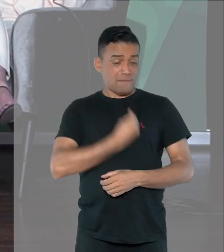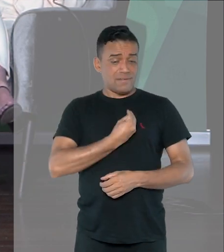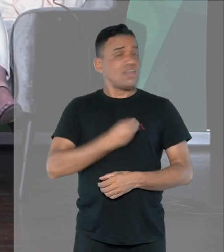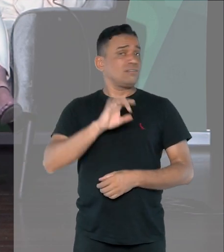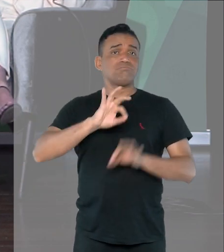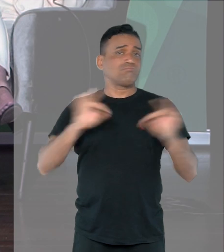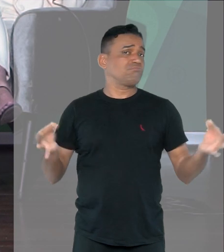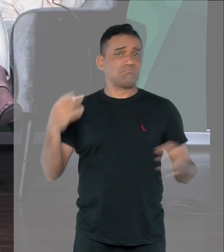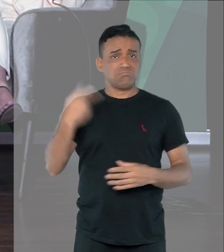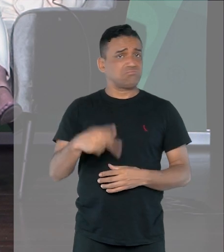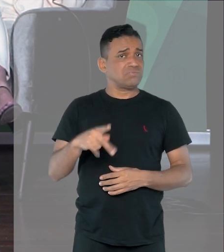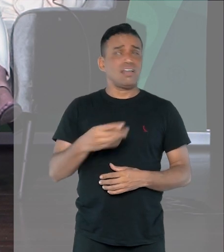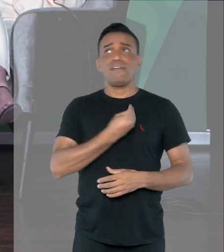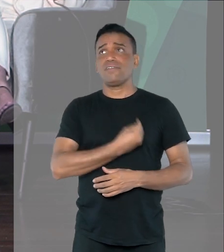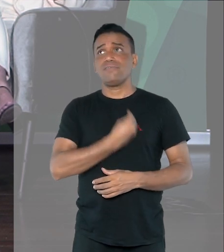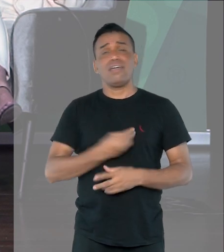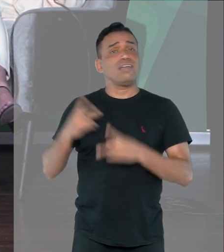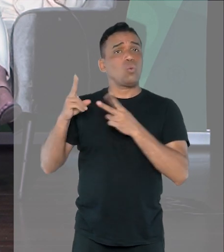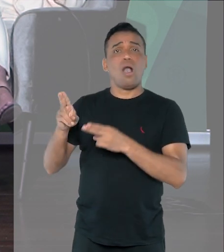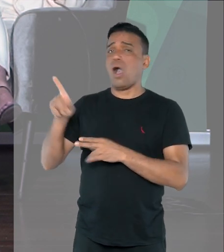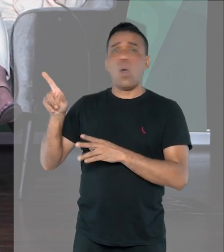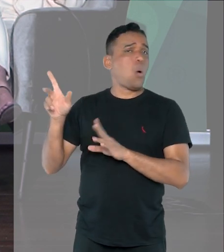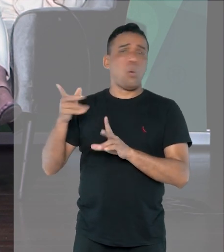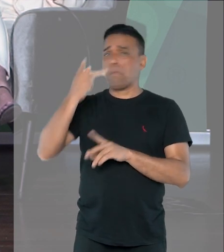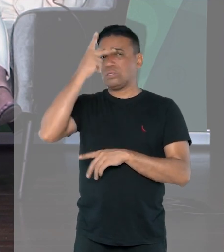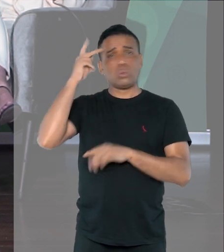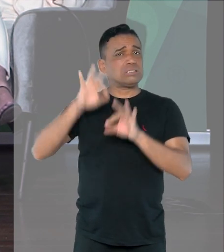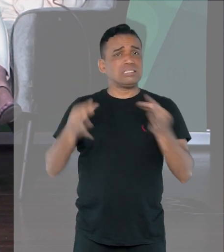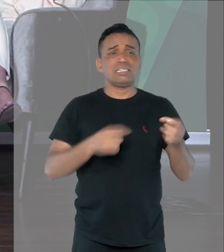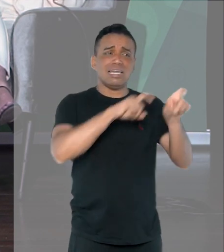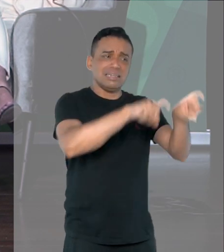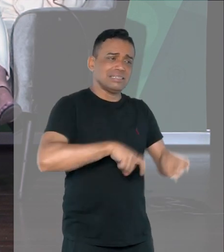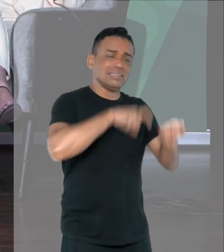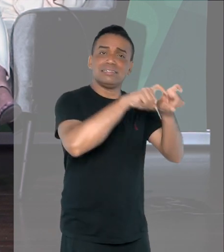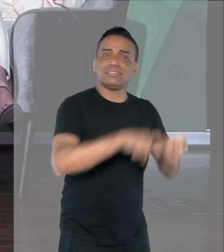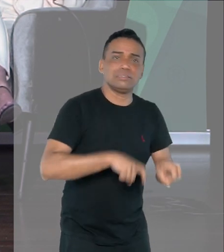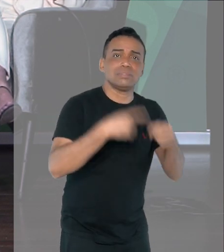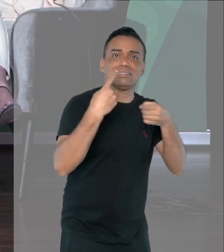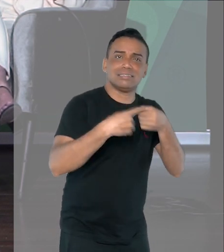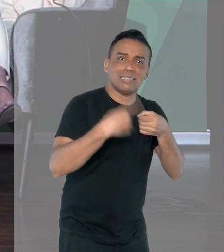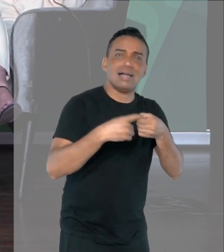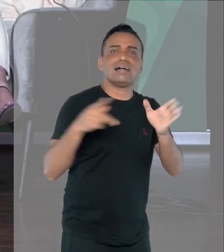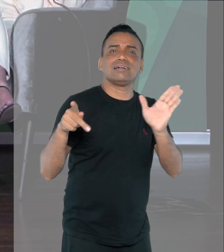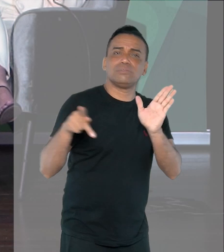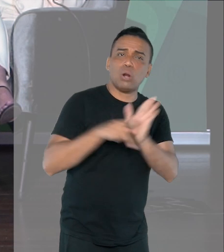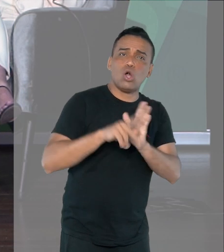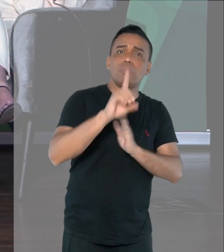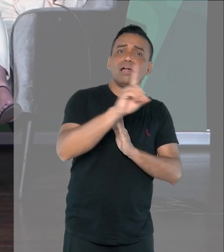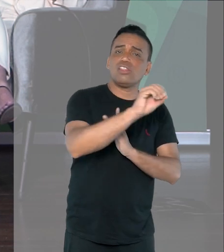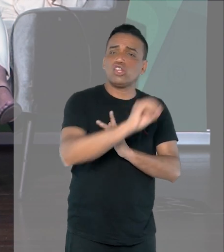Brasil. Viver no Brasil como ele vivia lá, como um camponês um pouco melhorado, na pequena cidadezinha d'Eu, onde